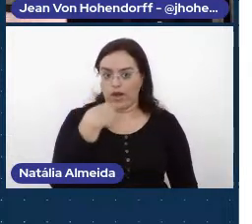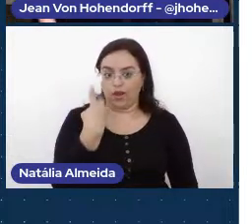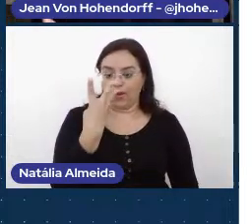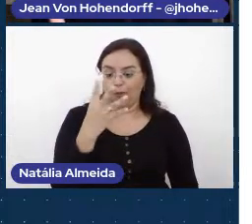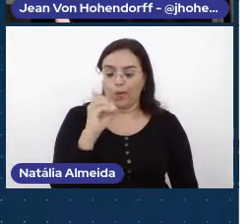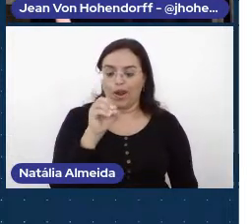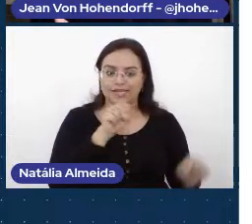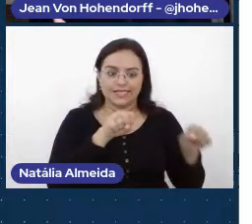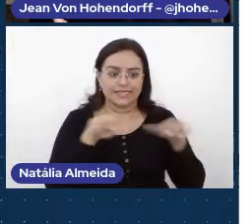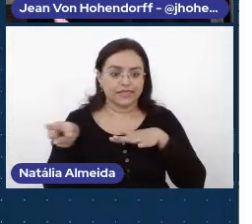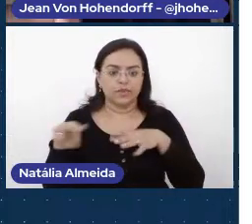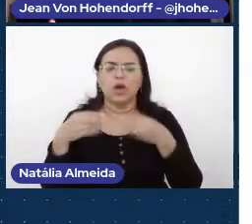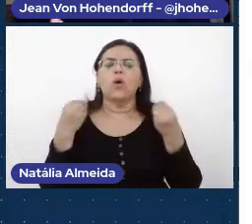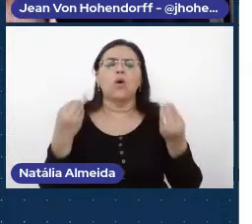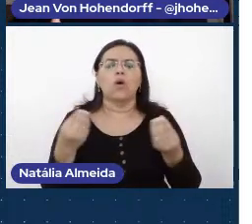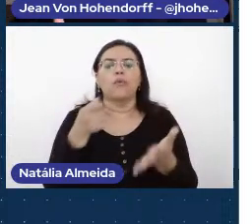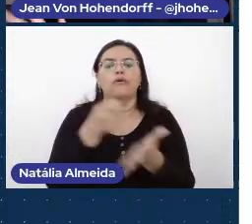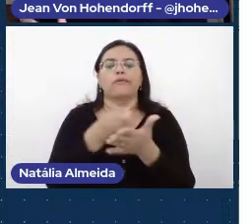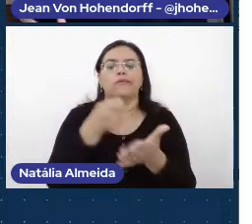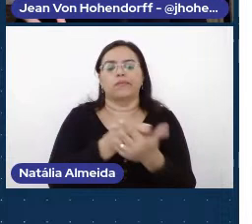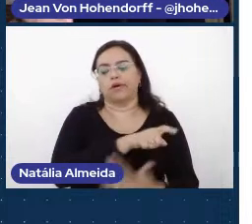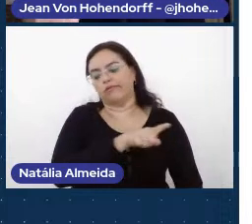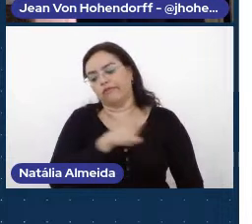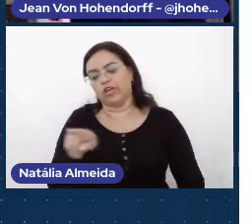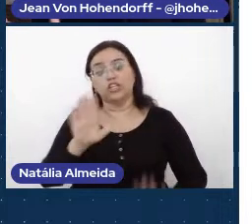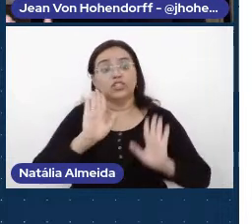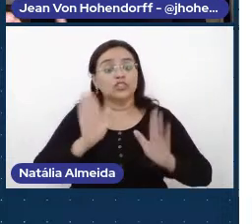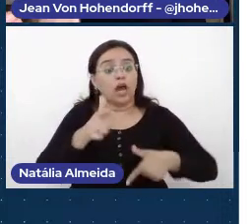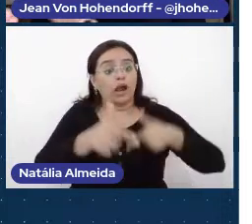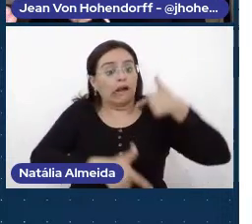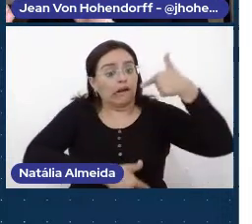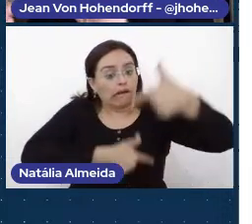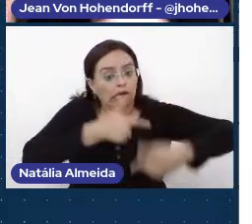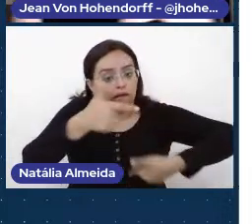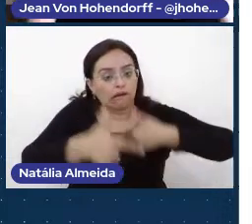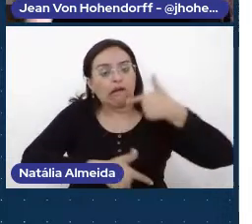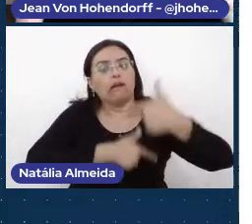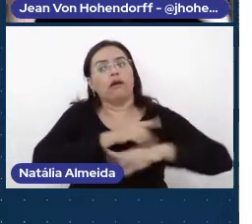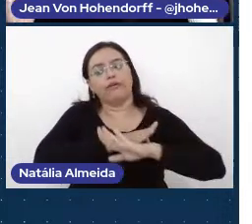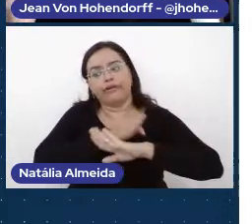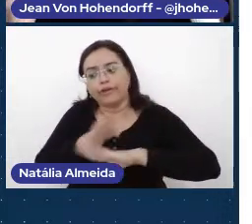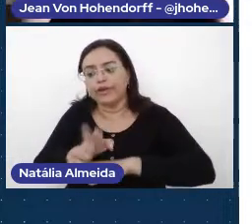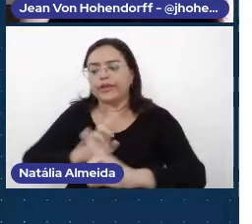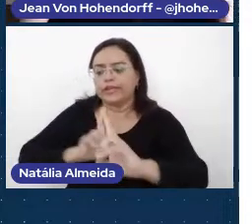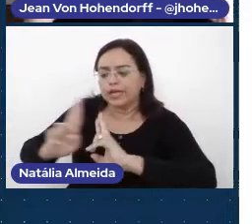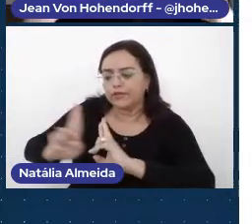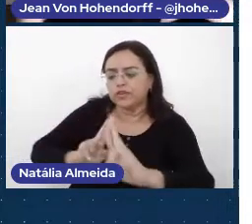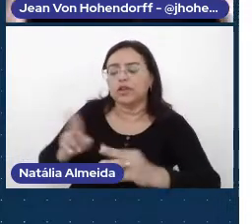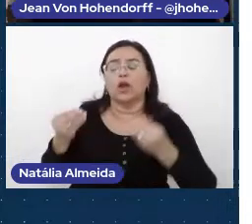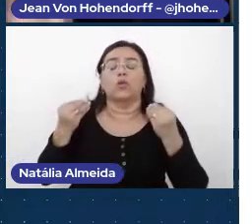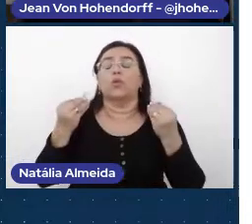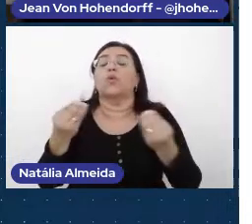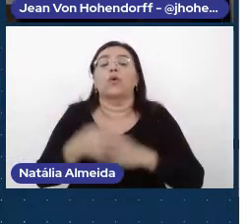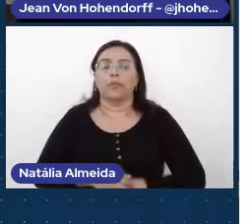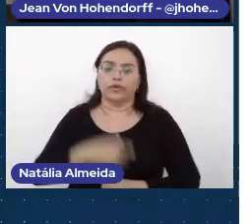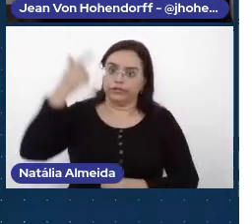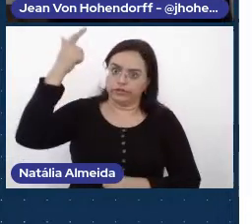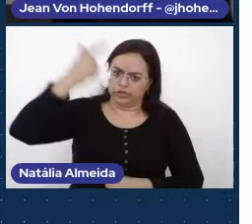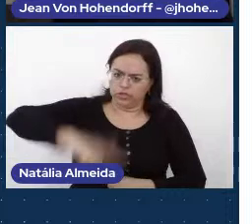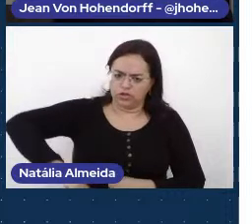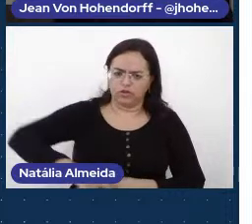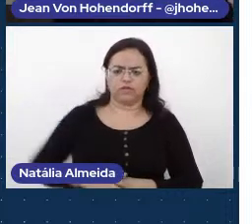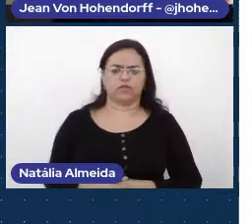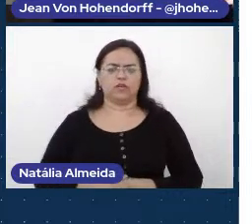voltem a campo se já foi um esforço tremendo ir uma vez a campo? Então, a gente tem que contextualizar tudo isso, né? A pesquisa